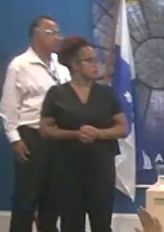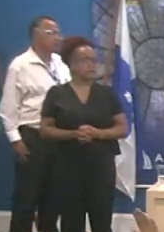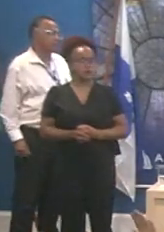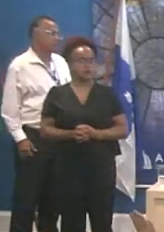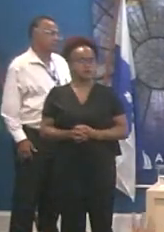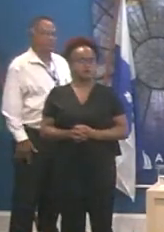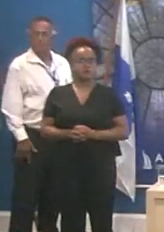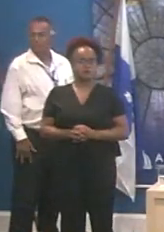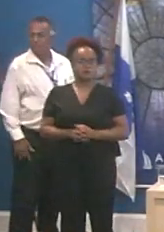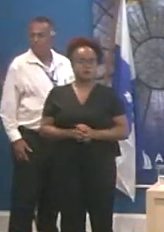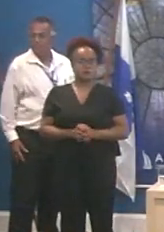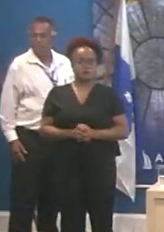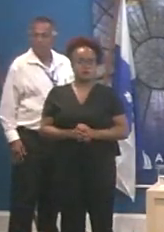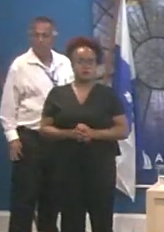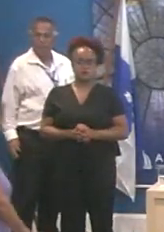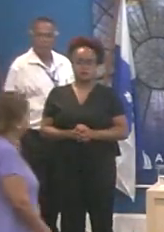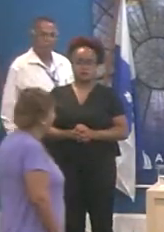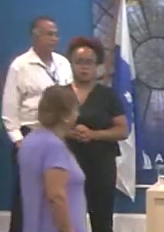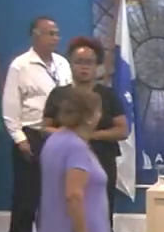A Fátima.